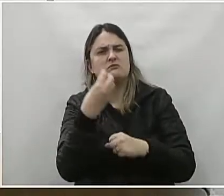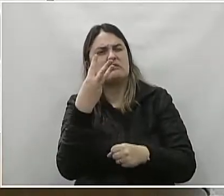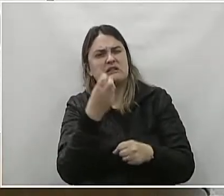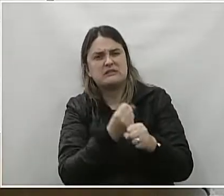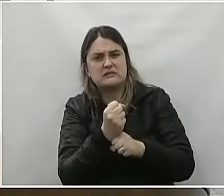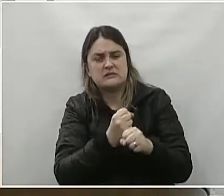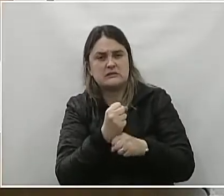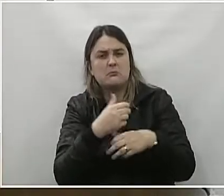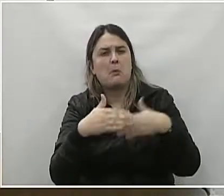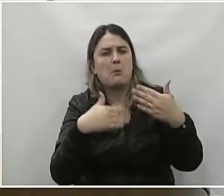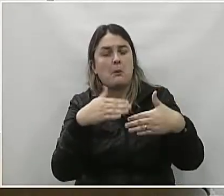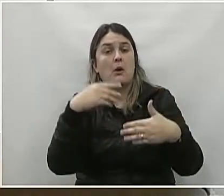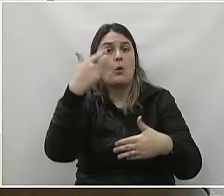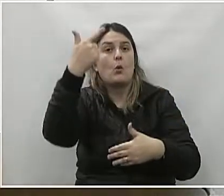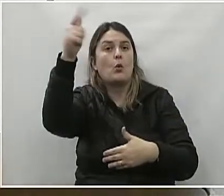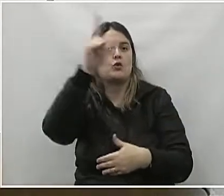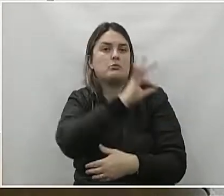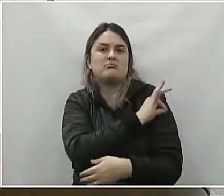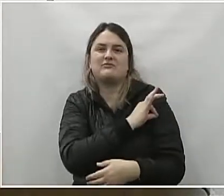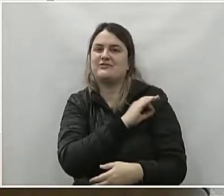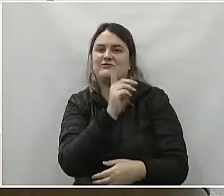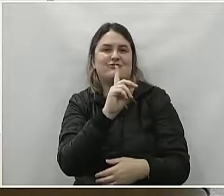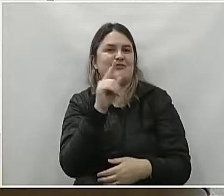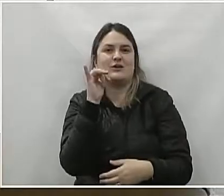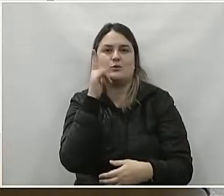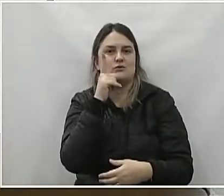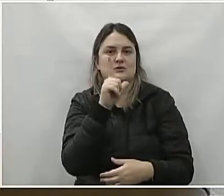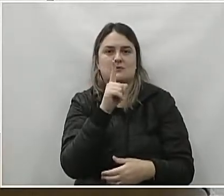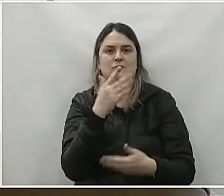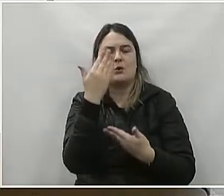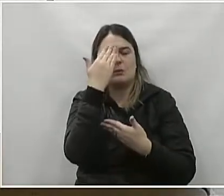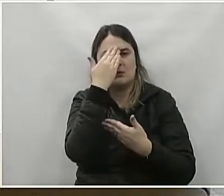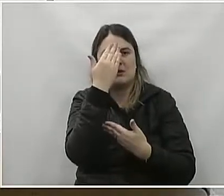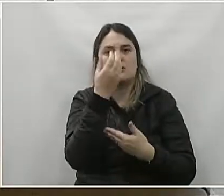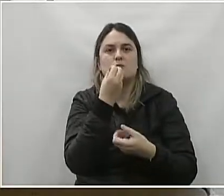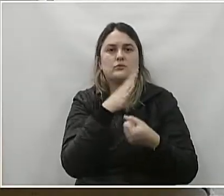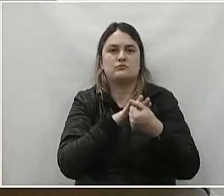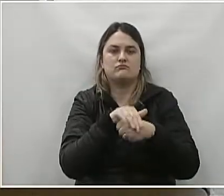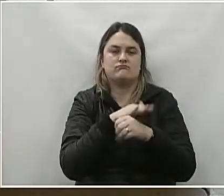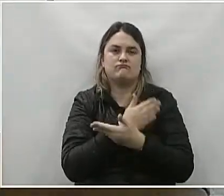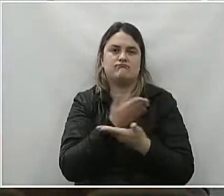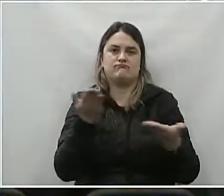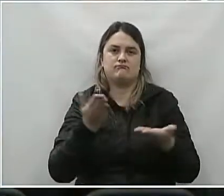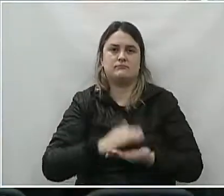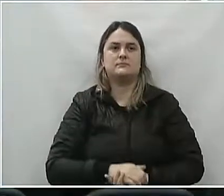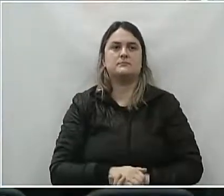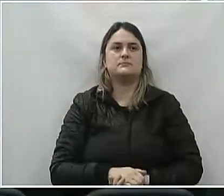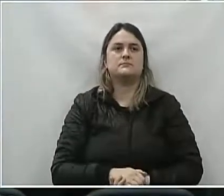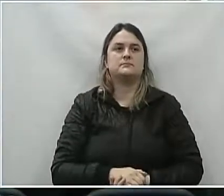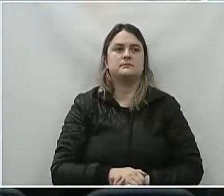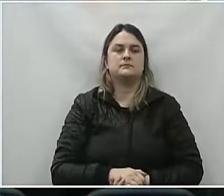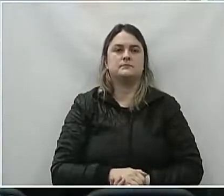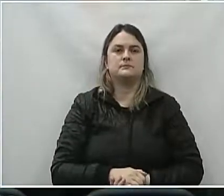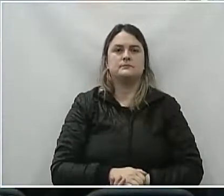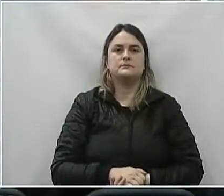anos. Mas o próximo prefeito não vai conseguir empurrar. Tá bom? Muito obrigado e boa noite a todos.